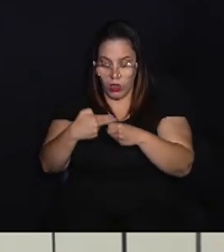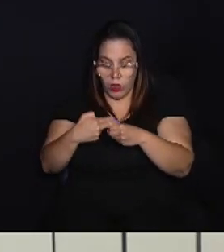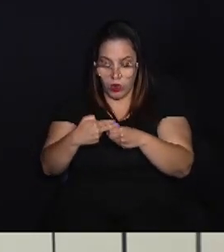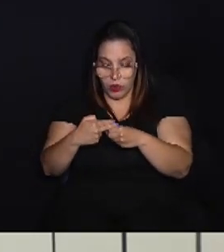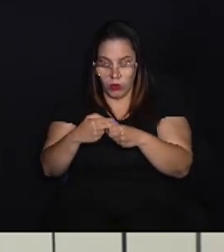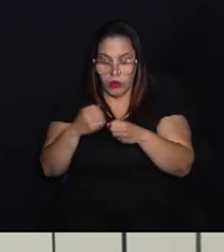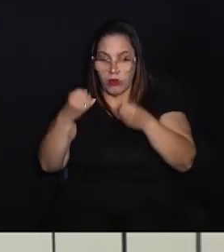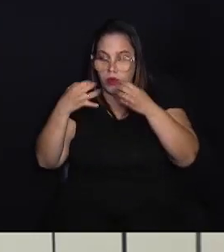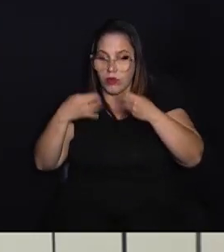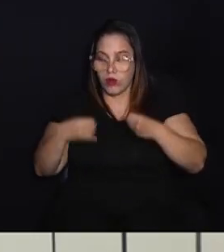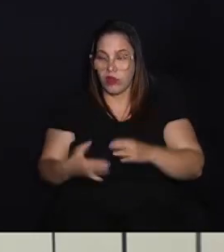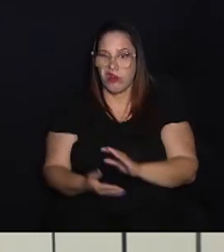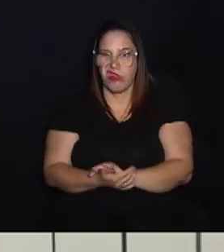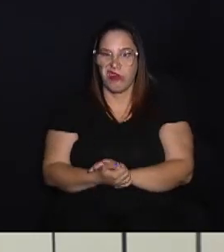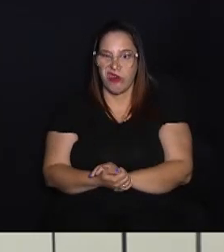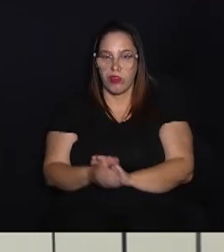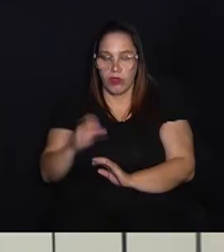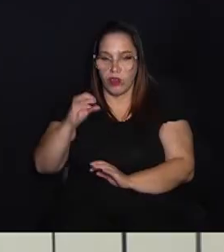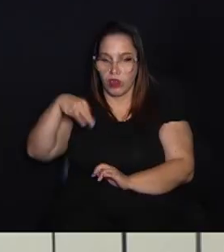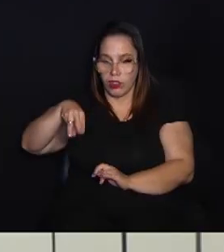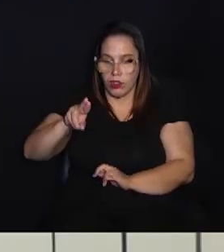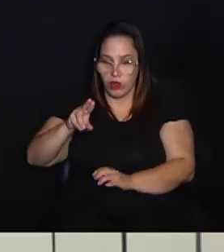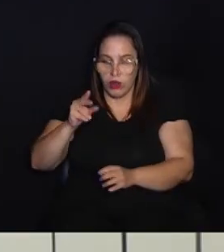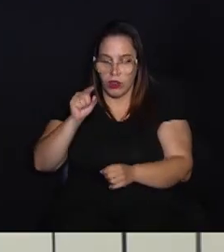maiores informações,